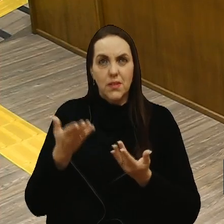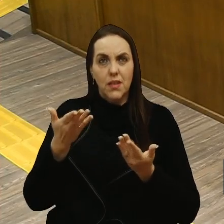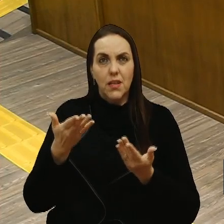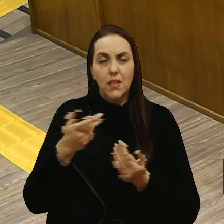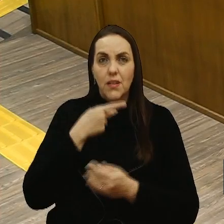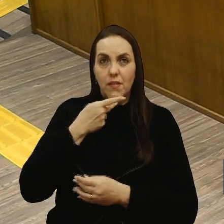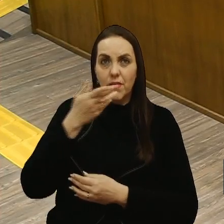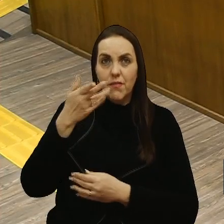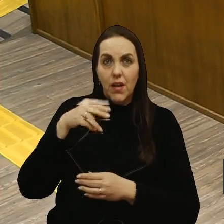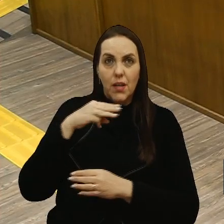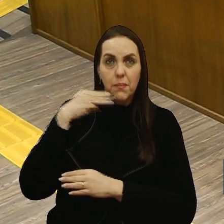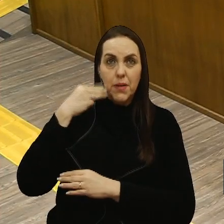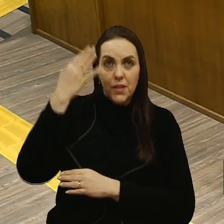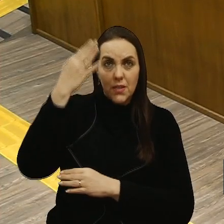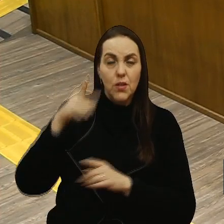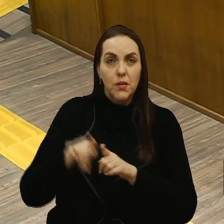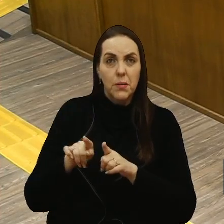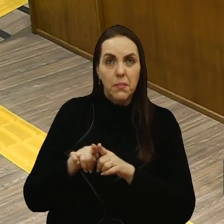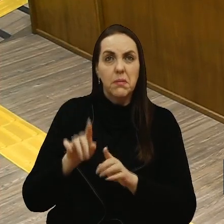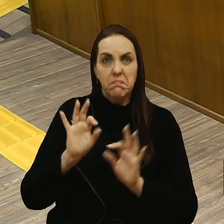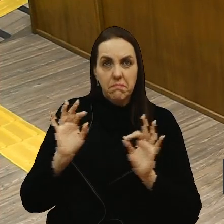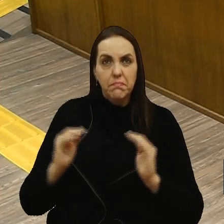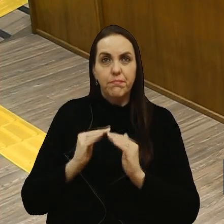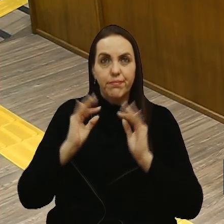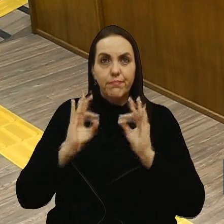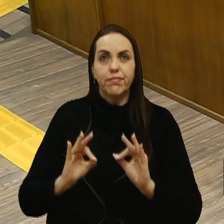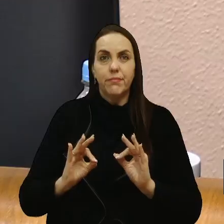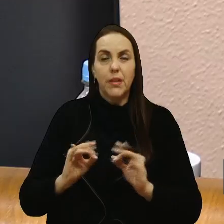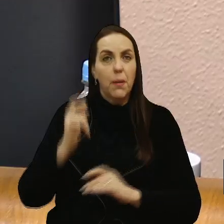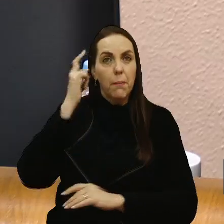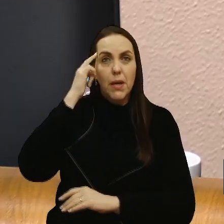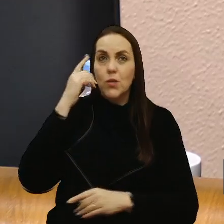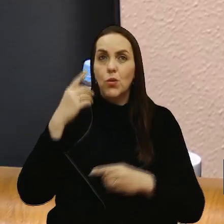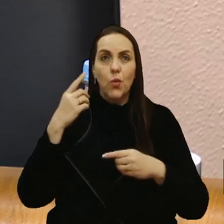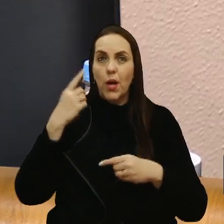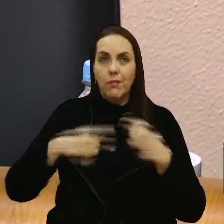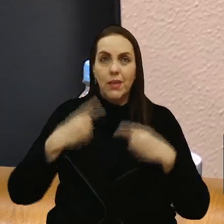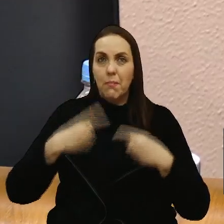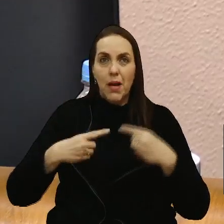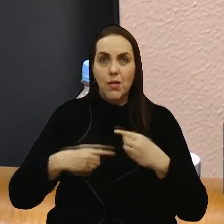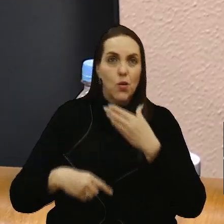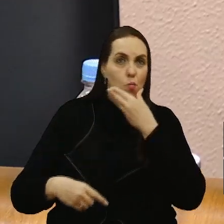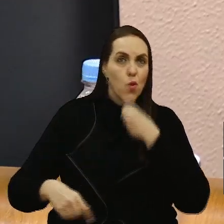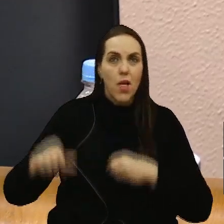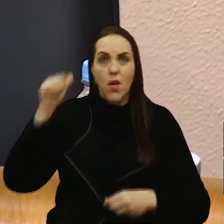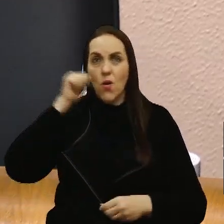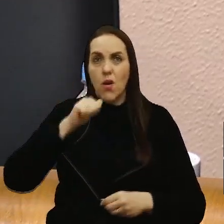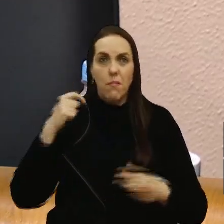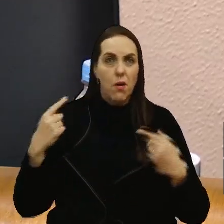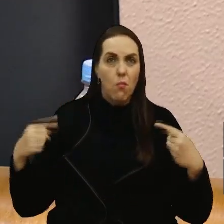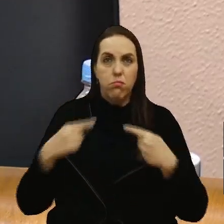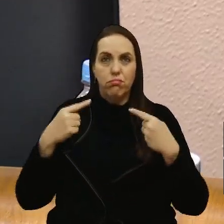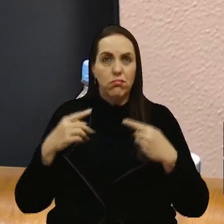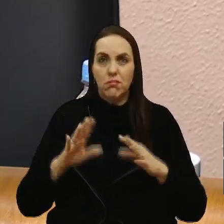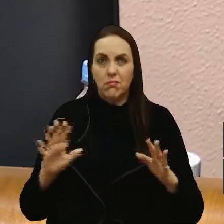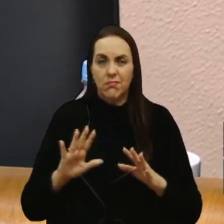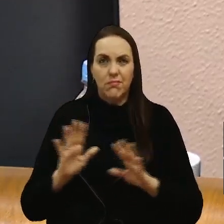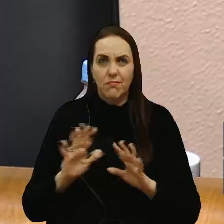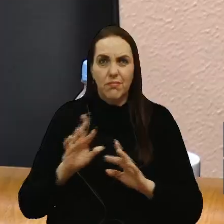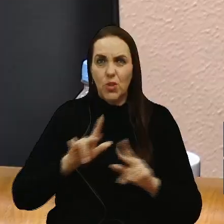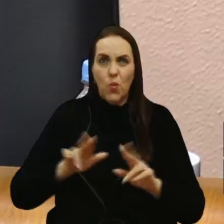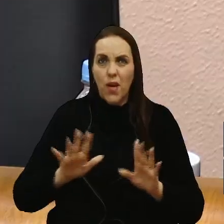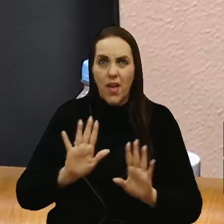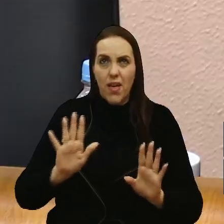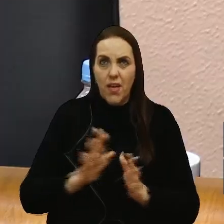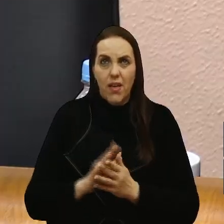da vereadora Marisol também foi extremamente coerente, porque penso que não é um debate sobre homens contra as mulheres, mulheres contra homens,